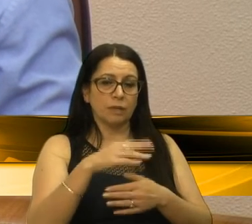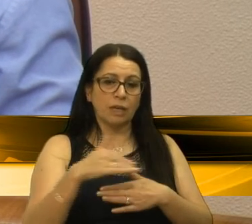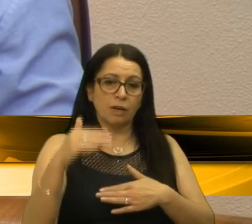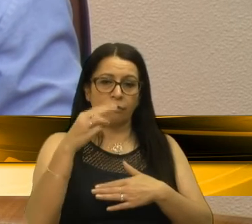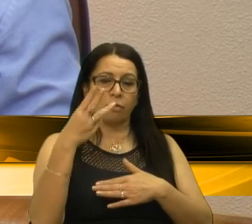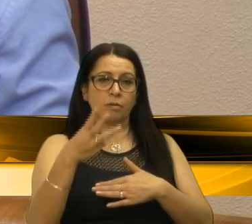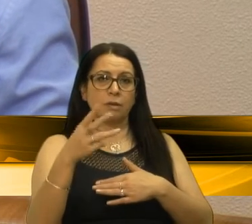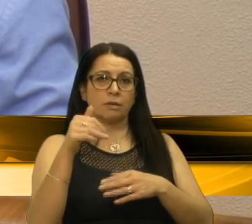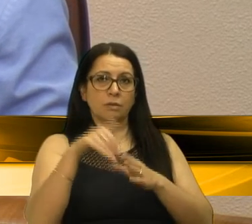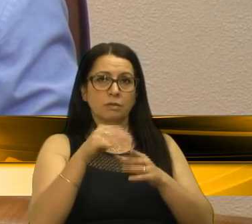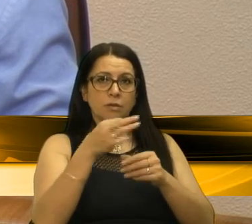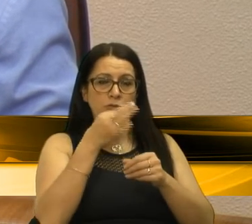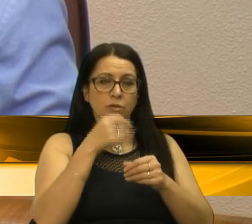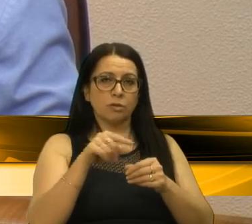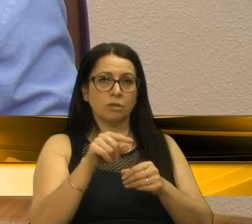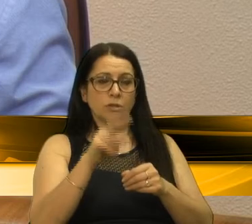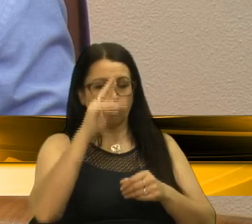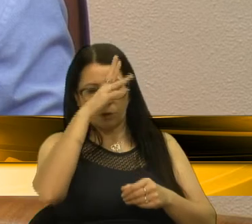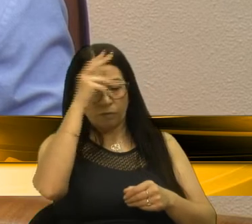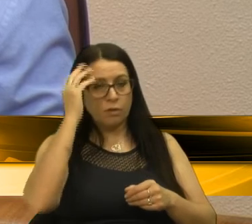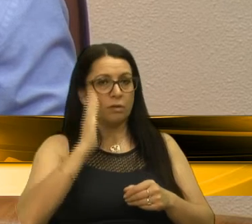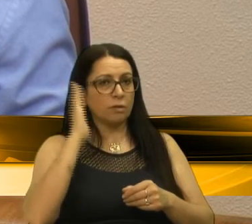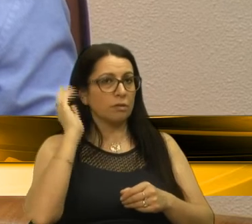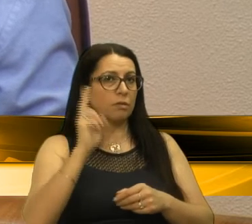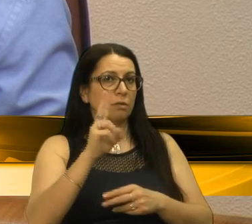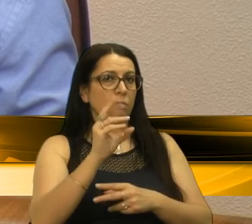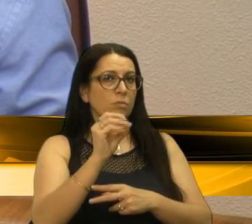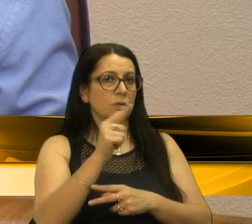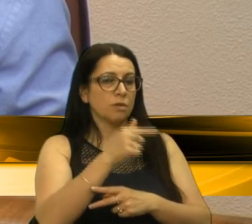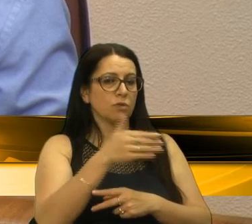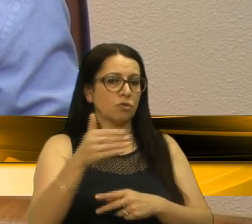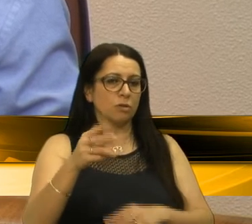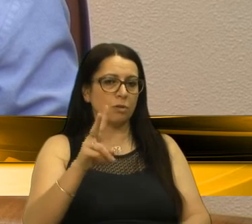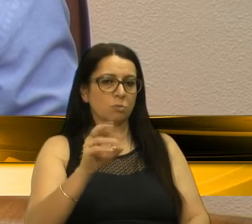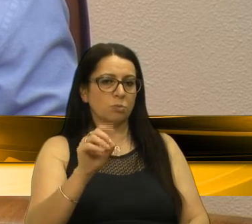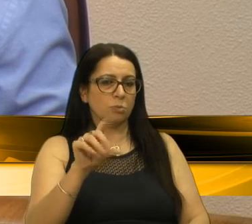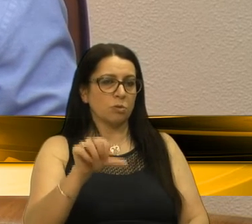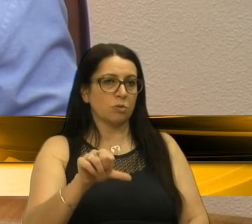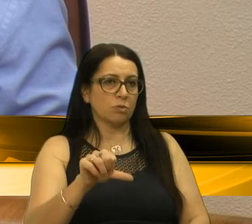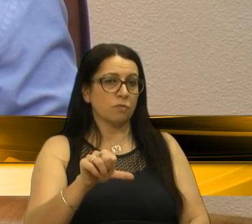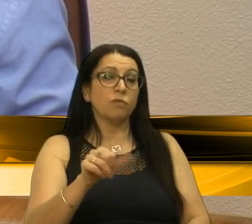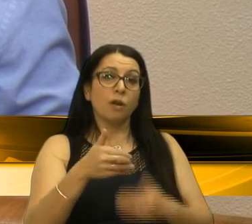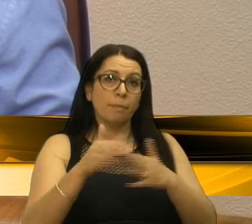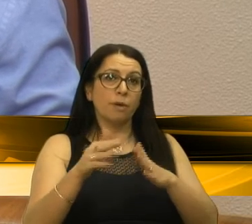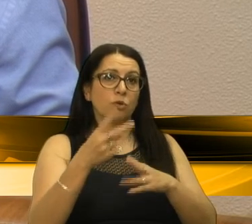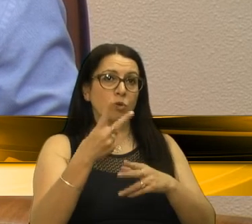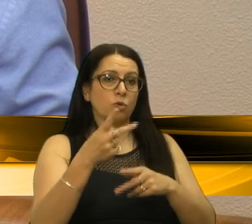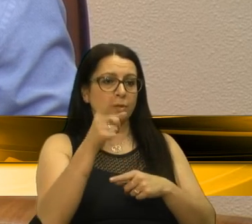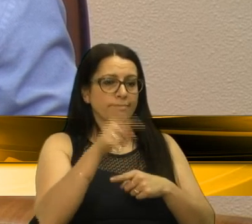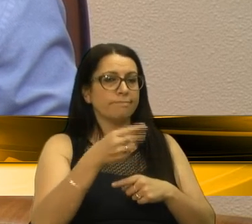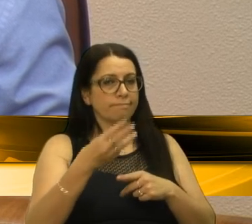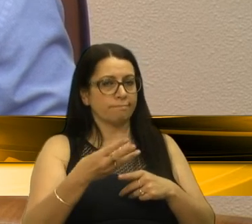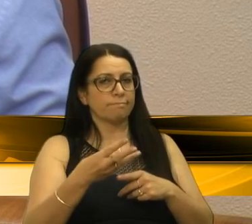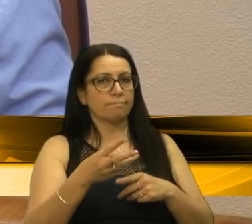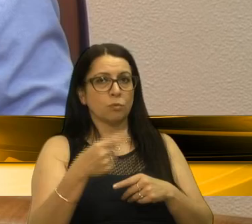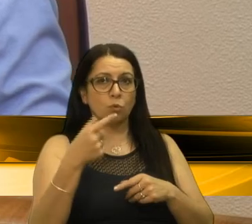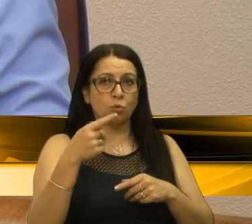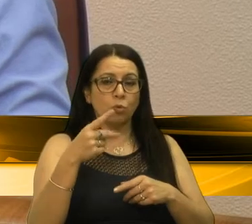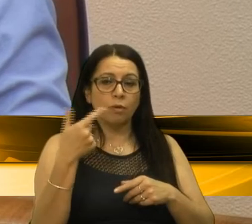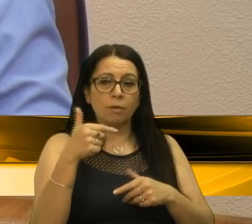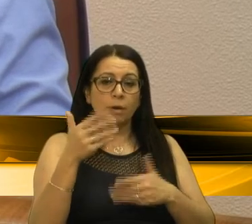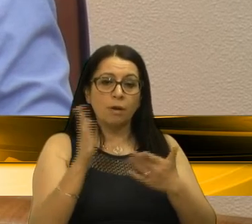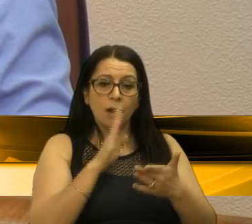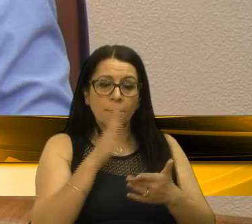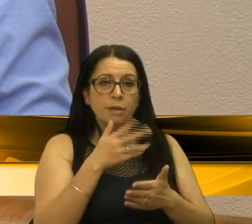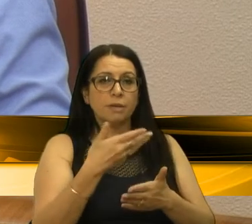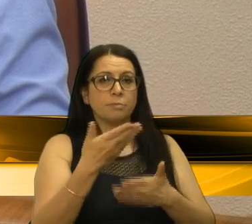tendo dentro da administração do prefeito Daniel Guerra, de 2017 a dezembro de 2019, aberto 2 serviços de urgência e